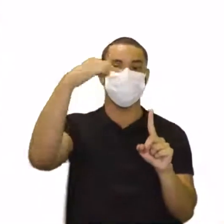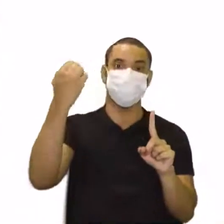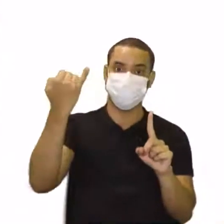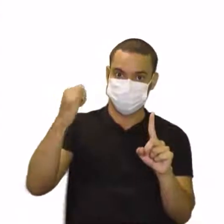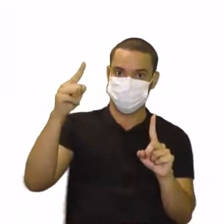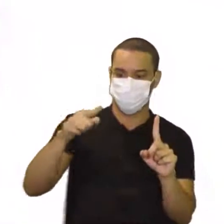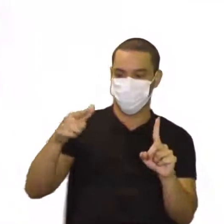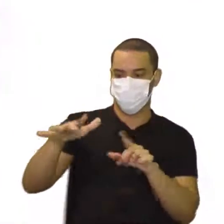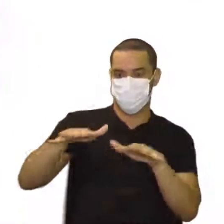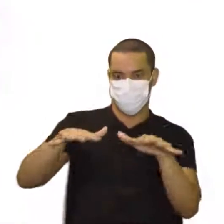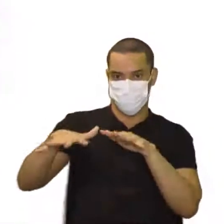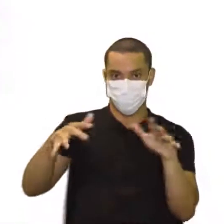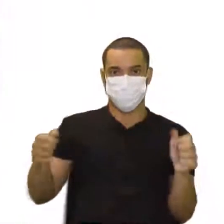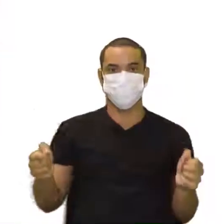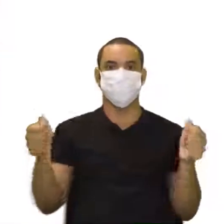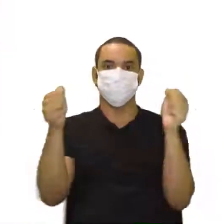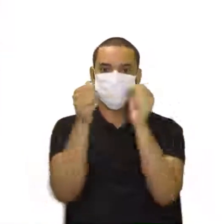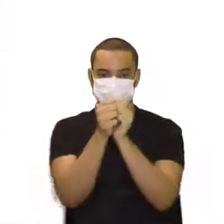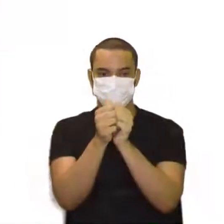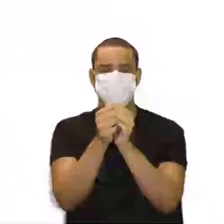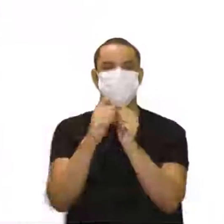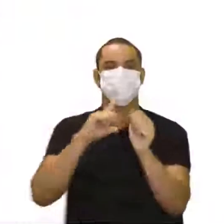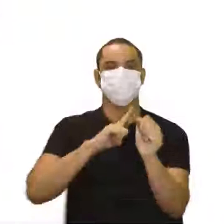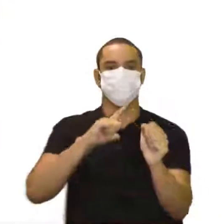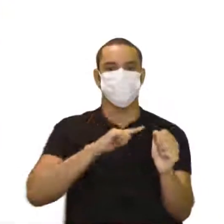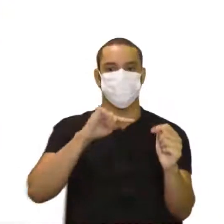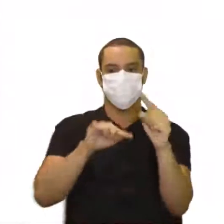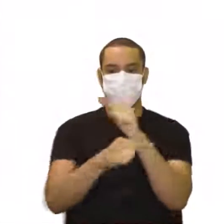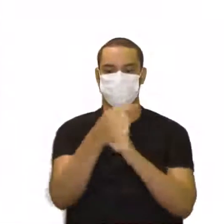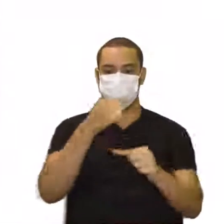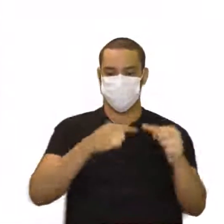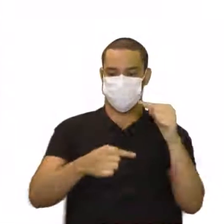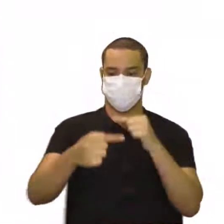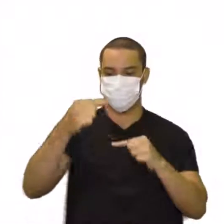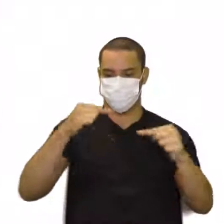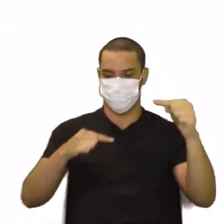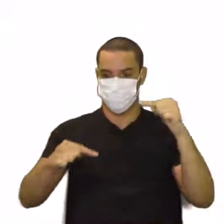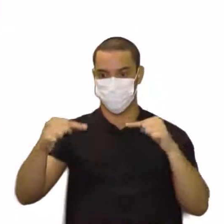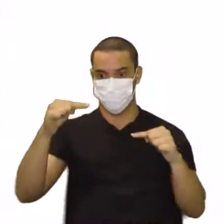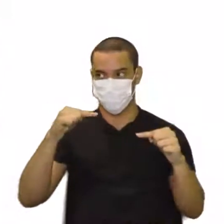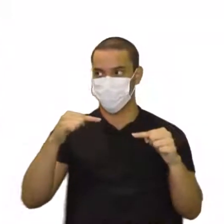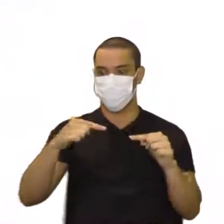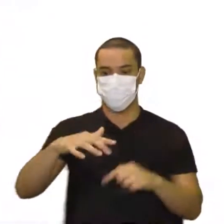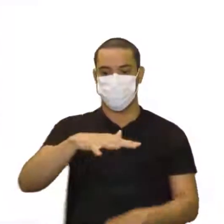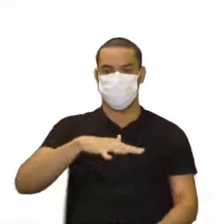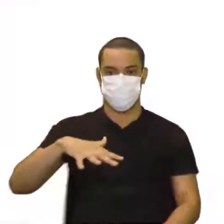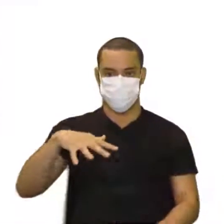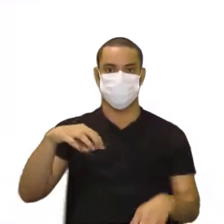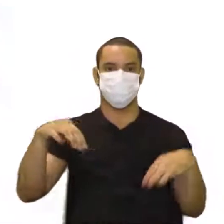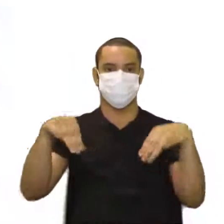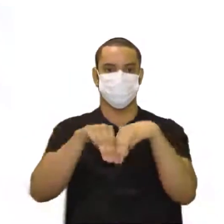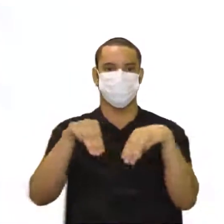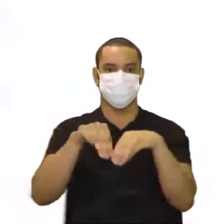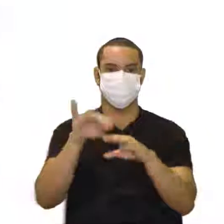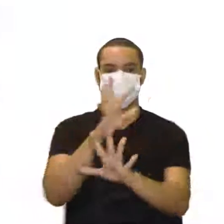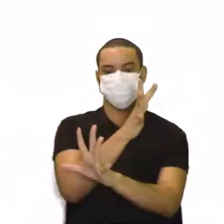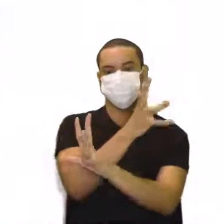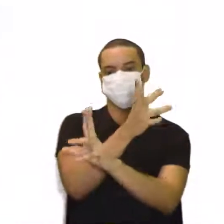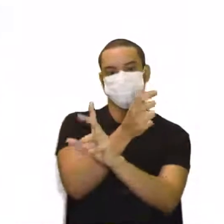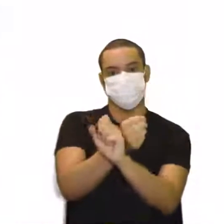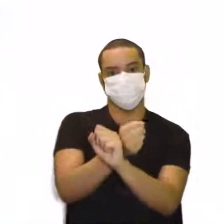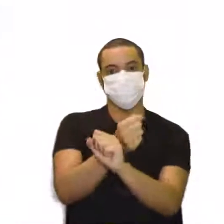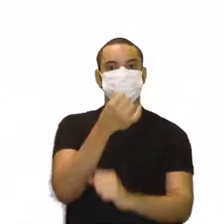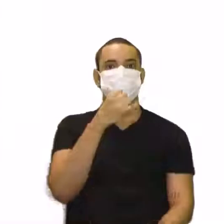são movimentados de uma forma circular, seu campo magnético atrai os elétrons